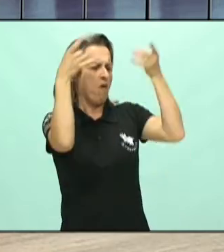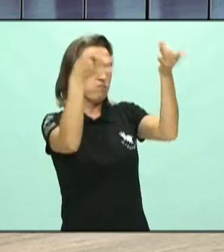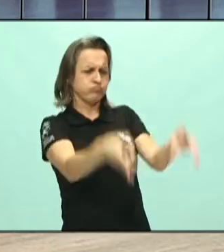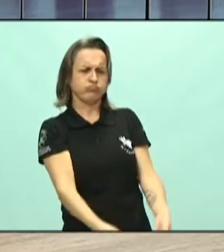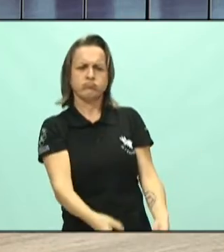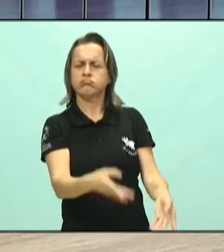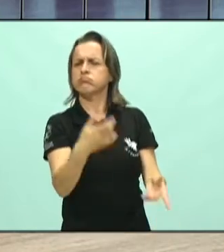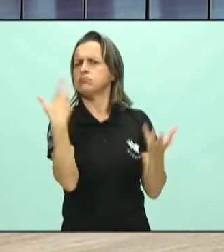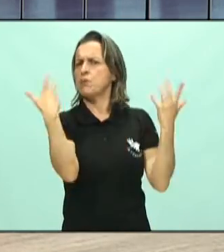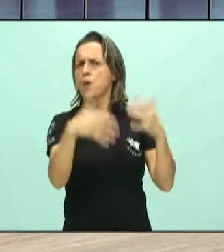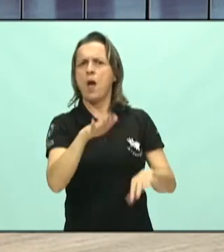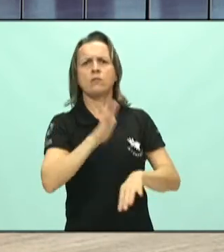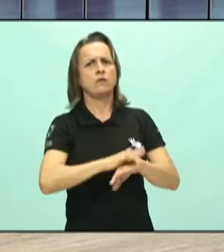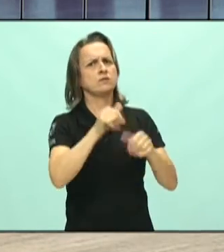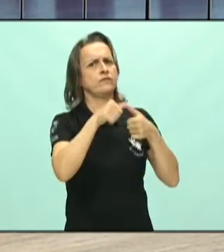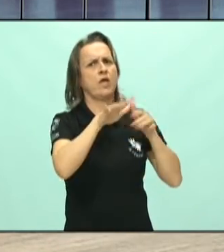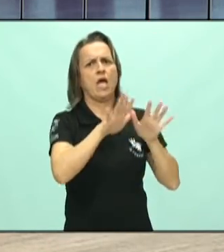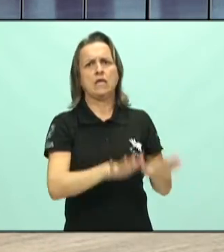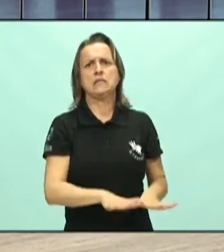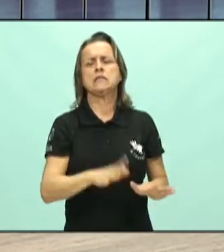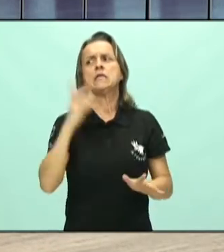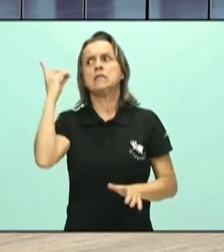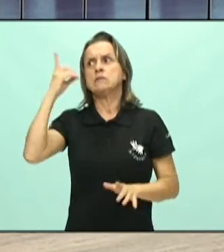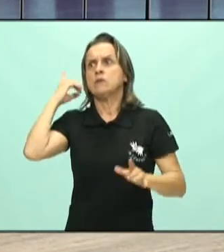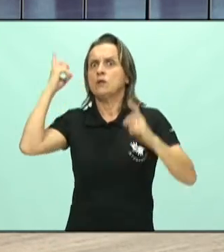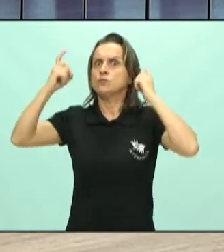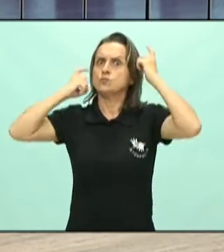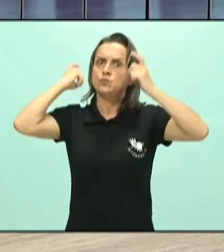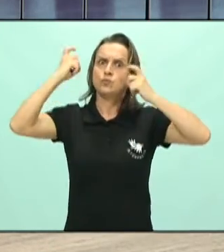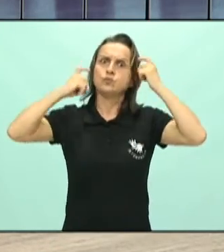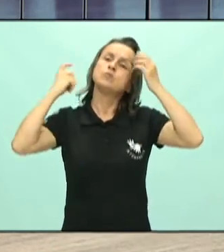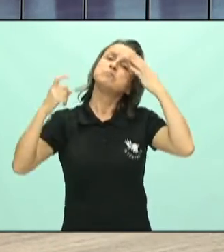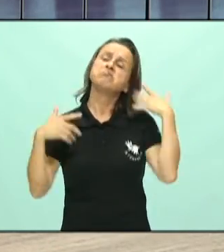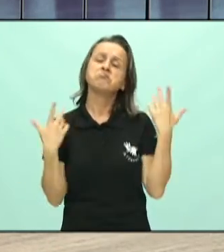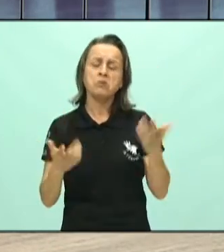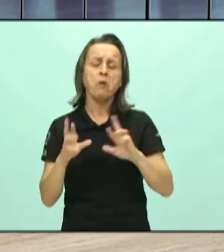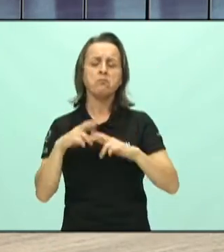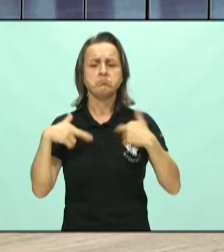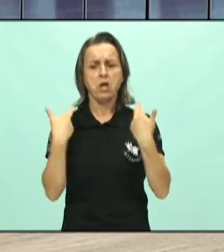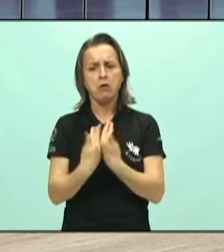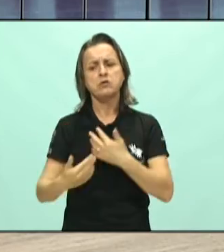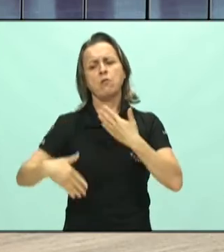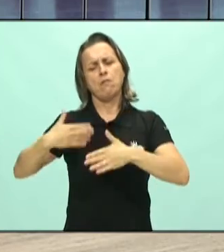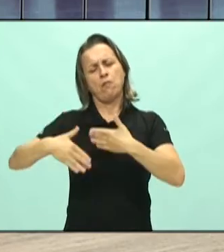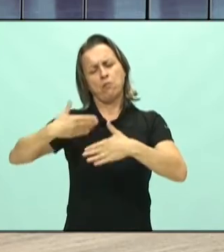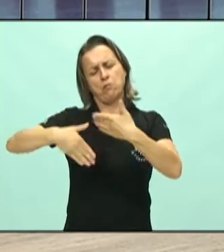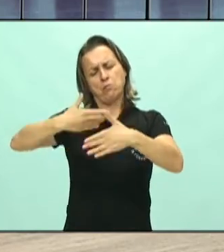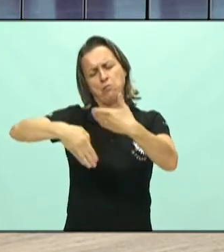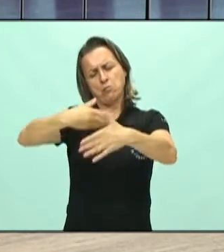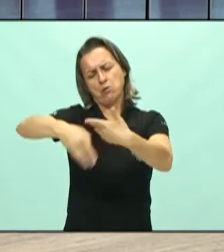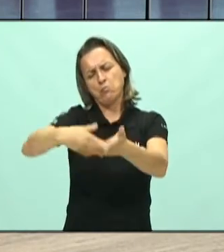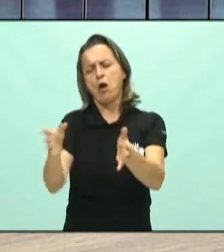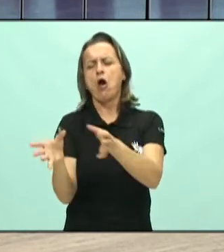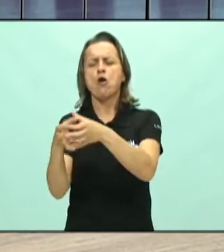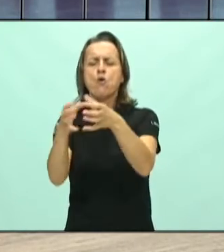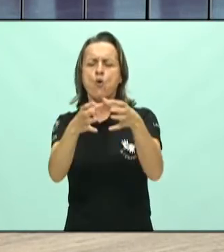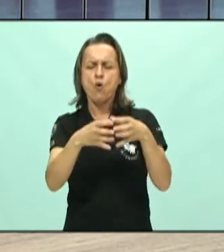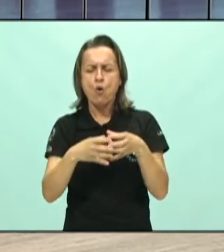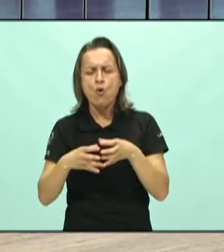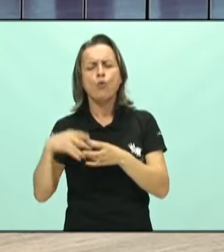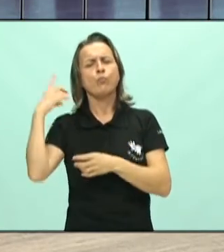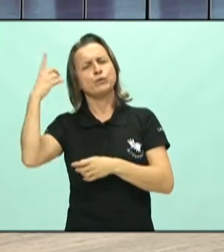nesse momento. Bom, nós seguimos várias reuniões com vários grupos de deputados, né, com vários segmentos,